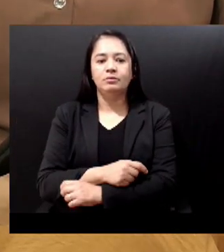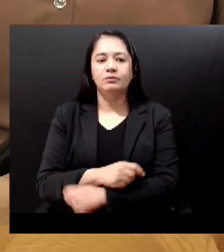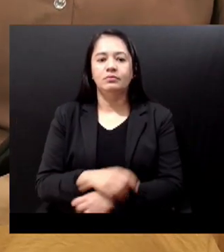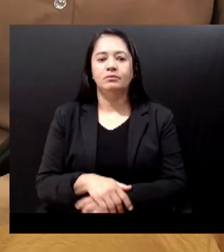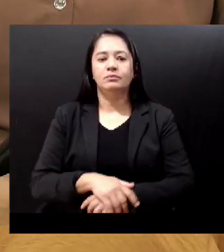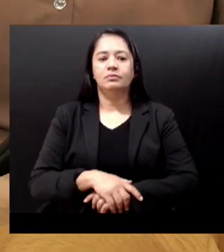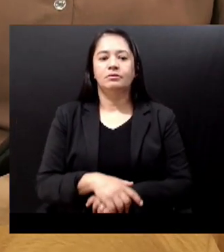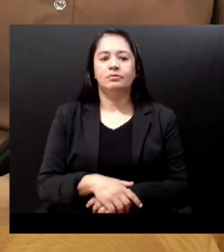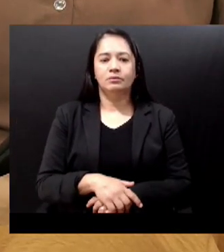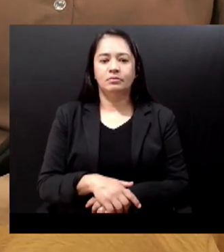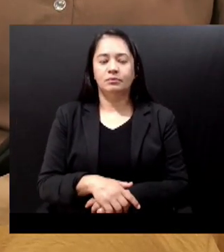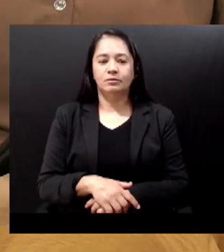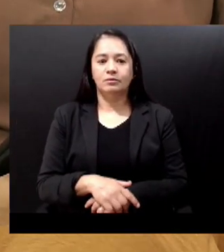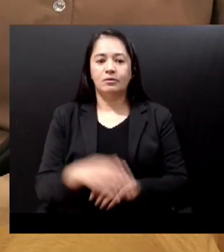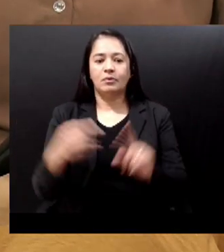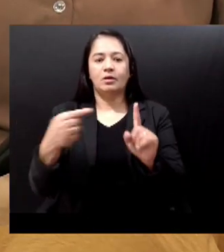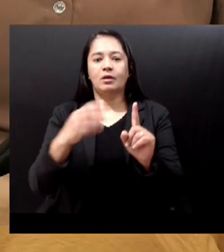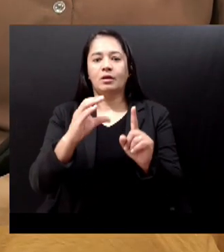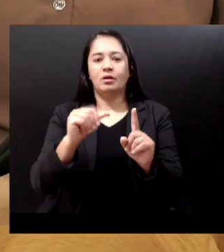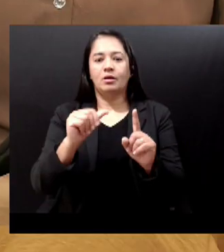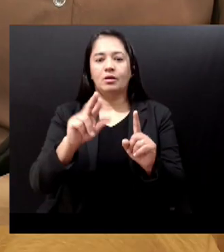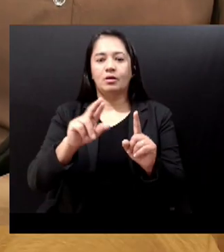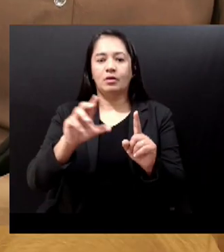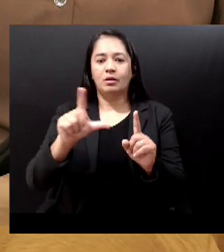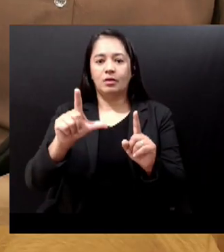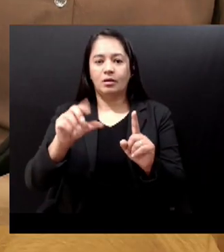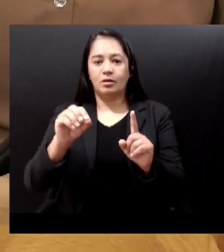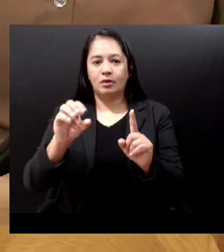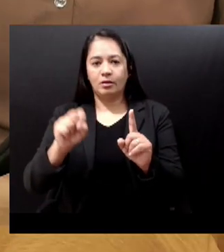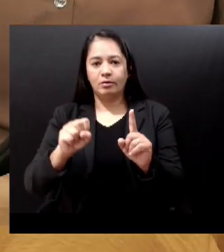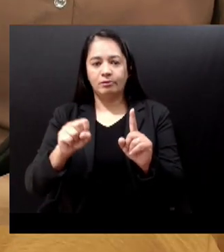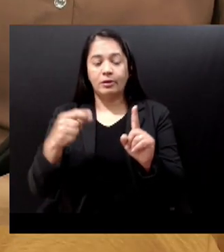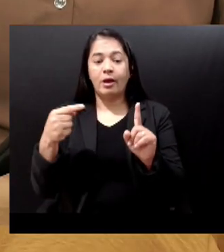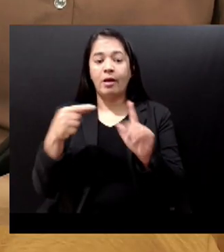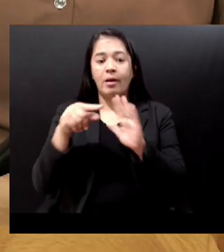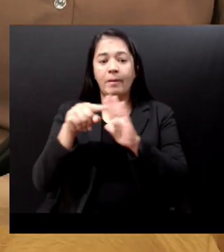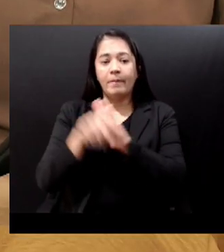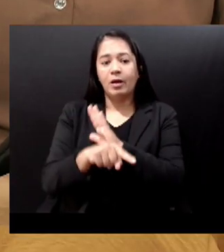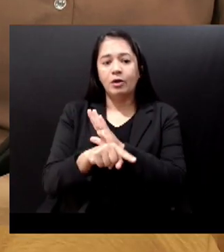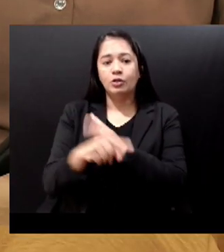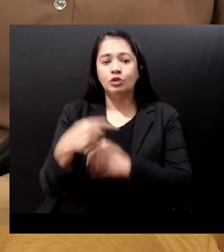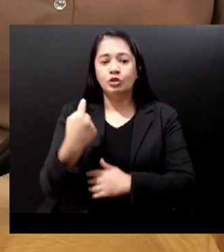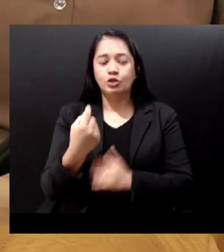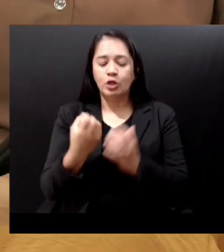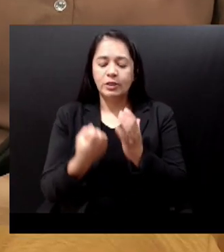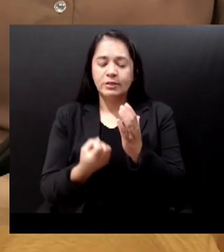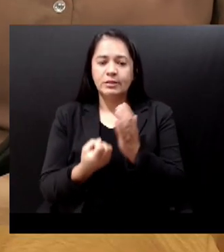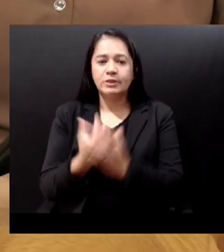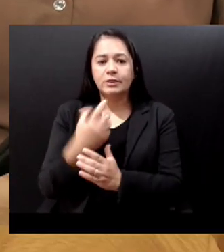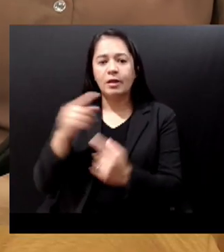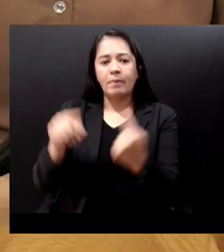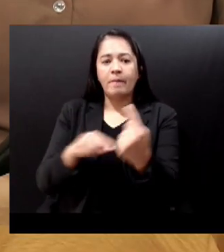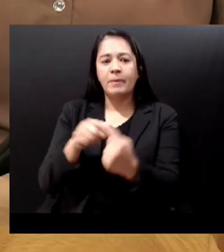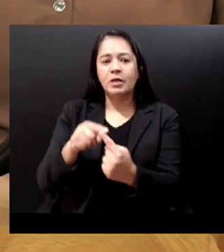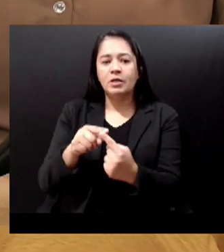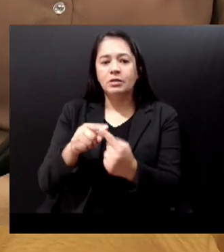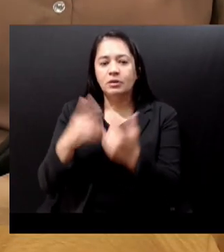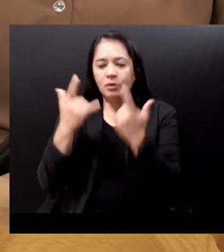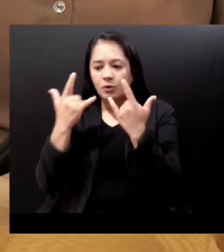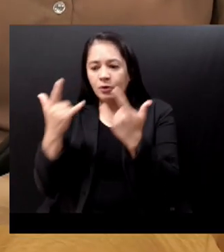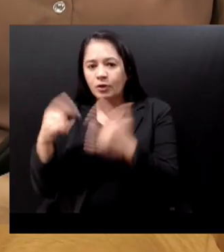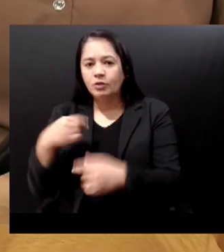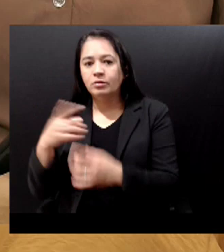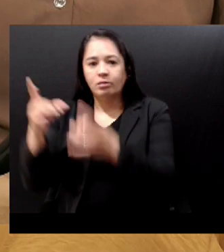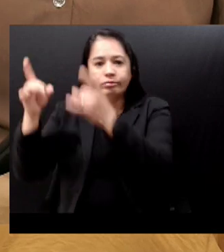Carlos Eduardo Farias, Proença. Quando criamos metas ambiciosas, acabamos desistindo rápido.